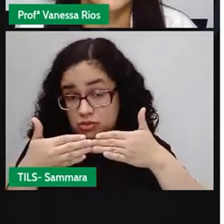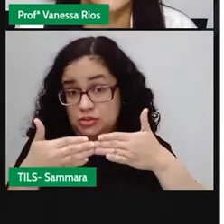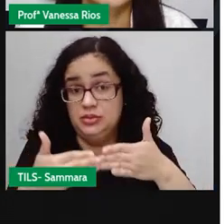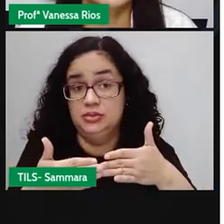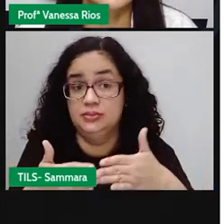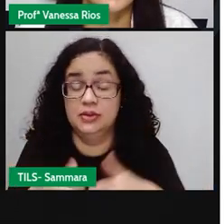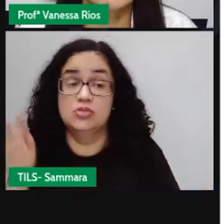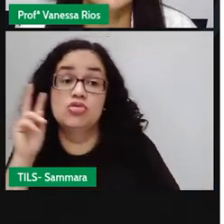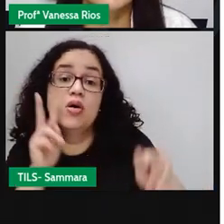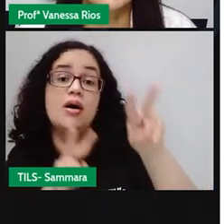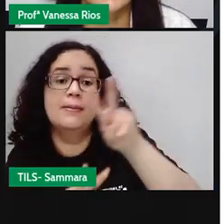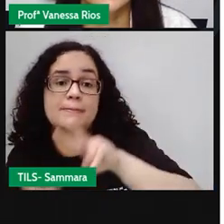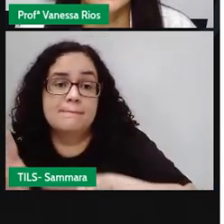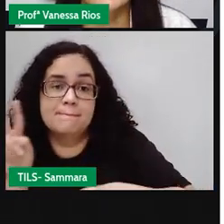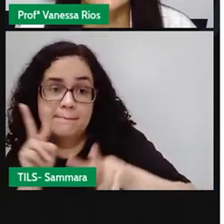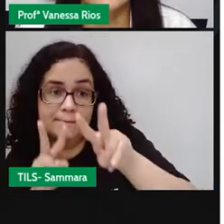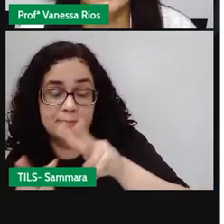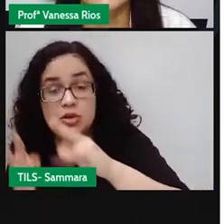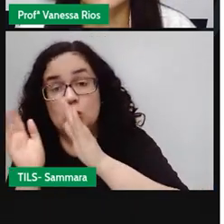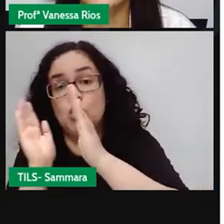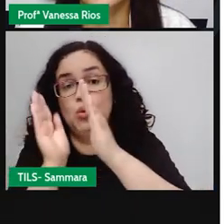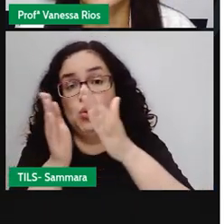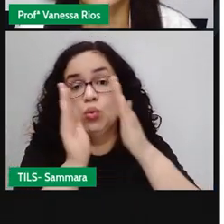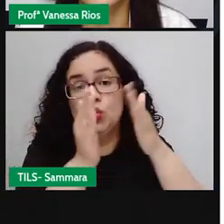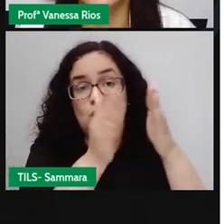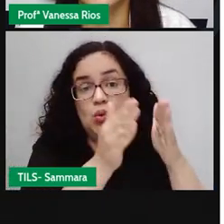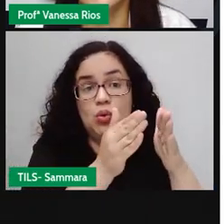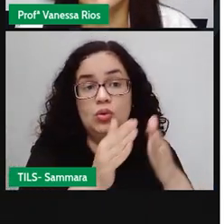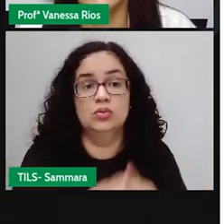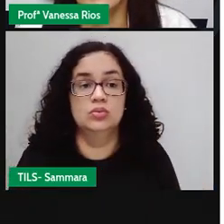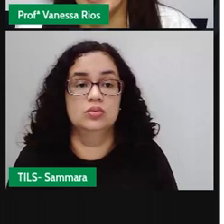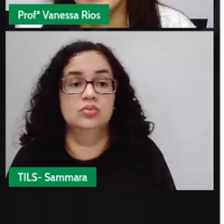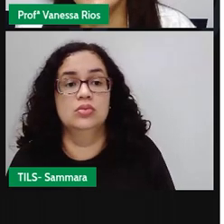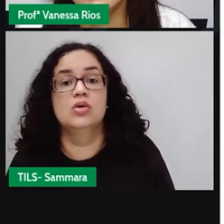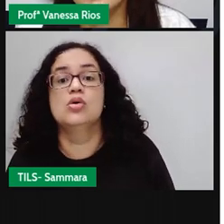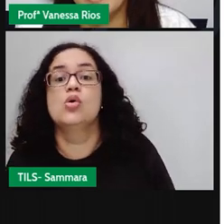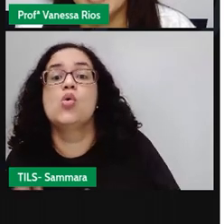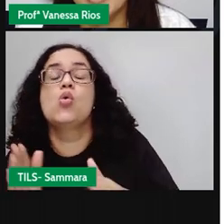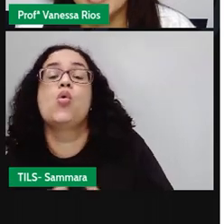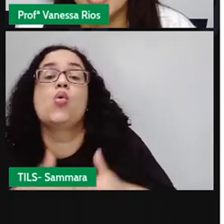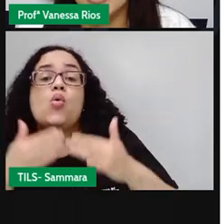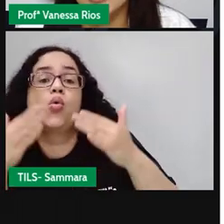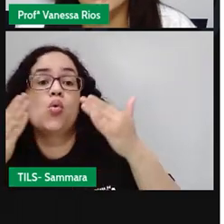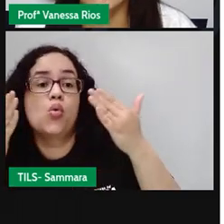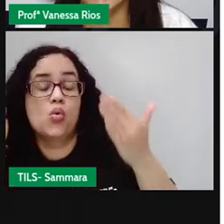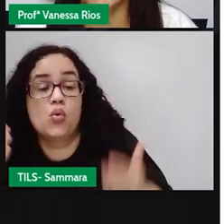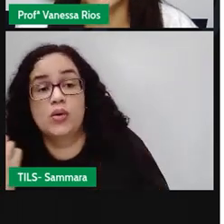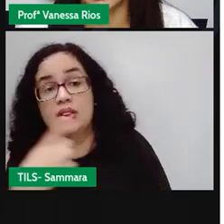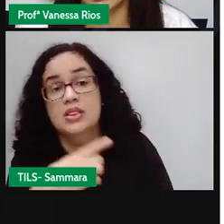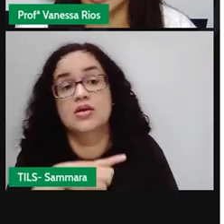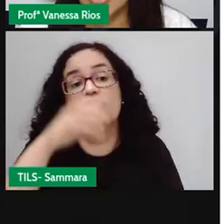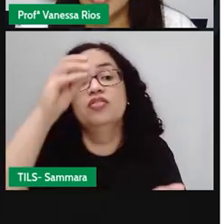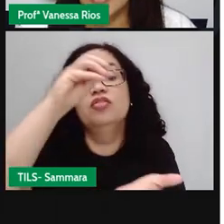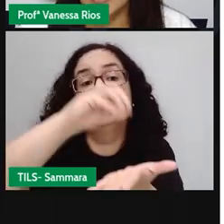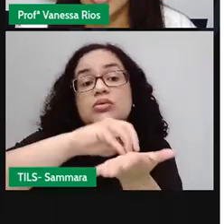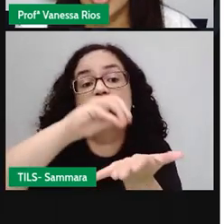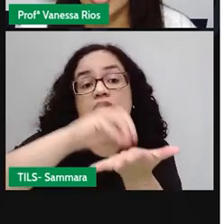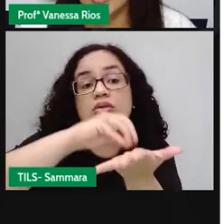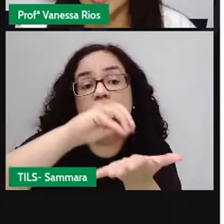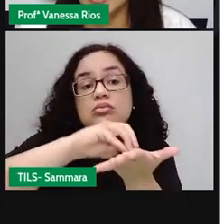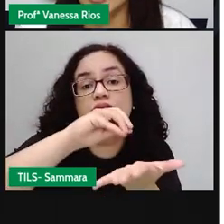fazer? Observe uma sequência de peças de dominó. Quais as peças que estão